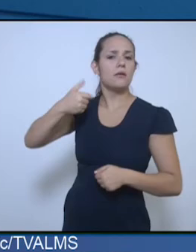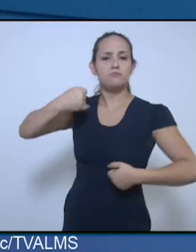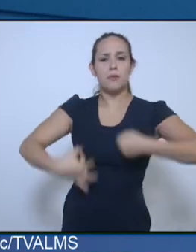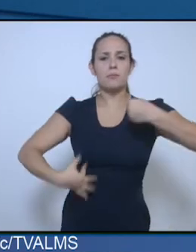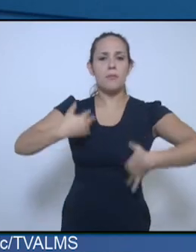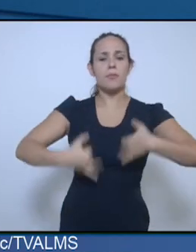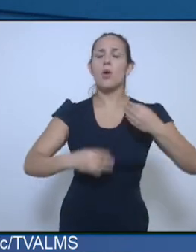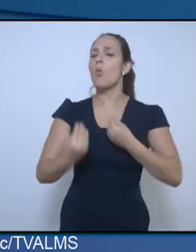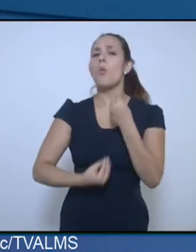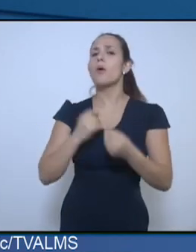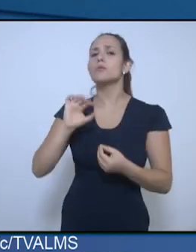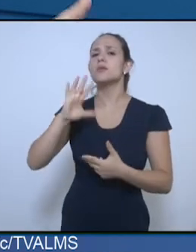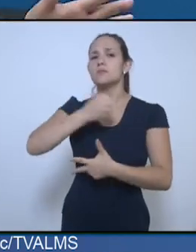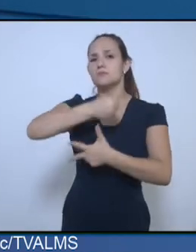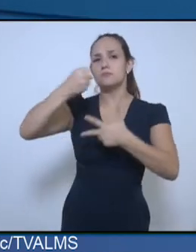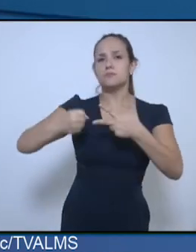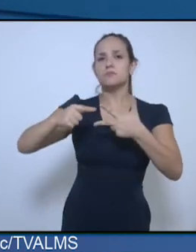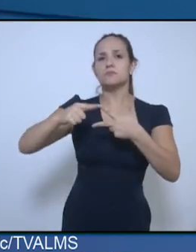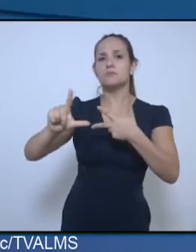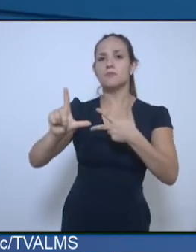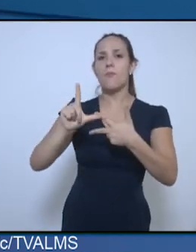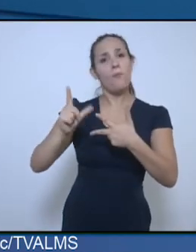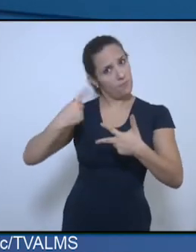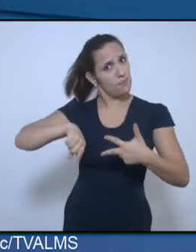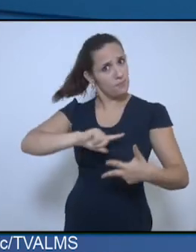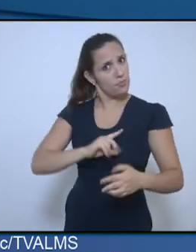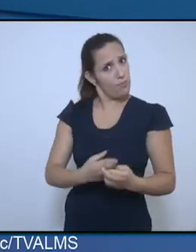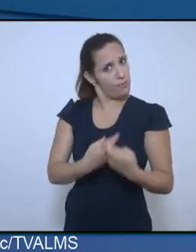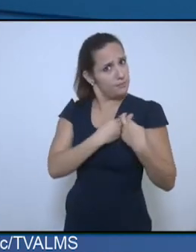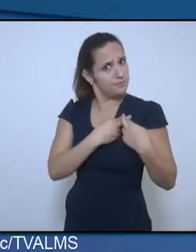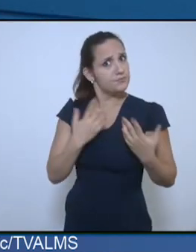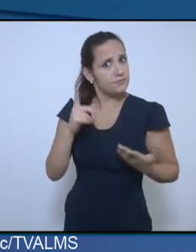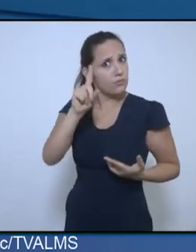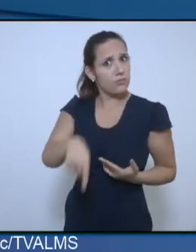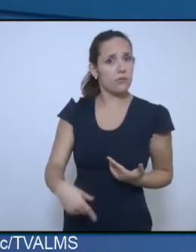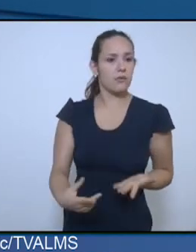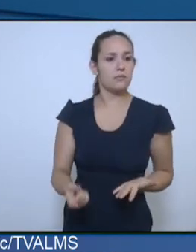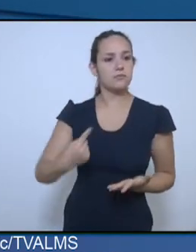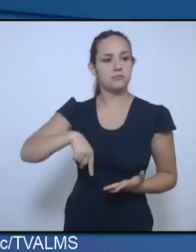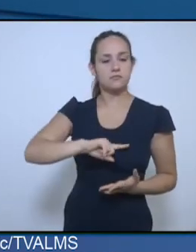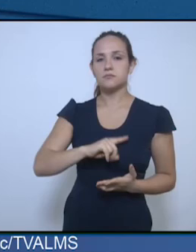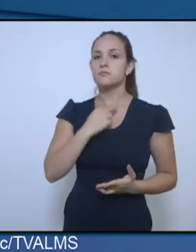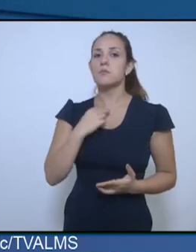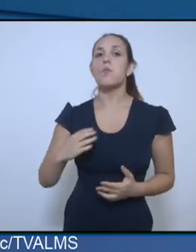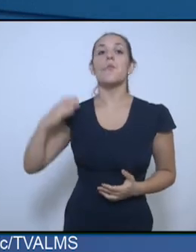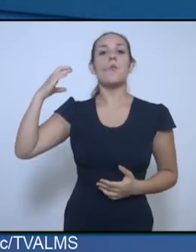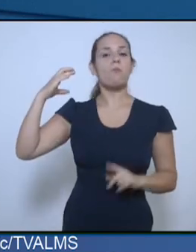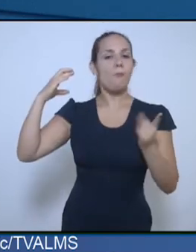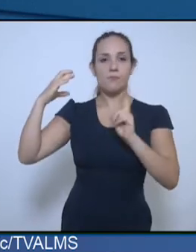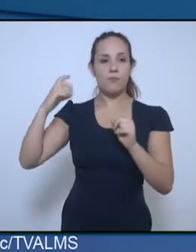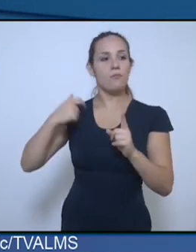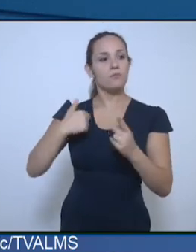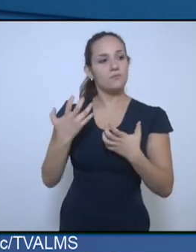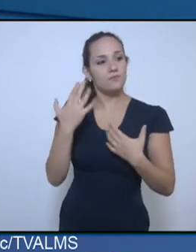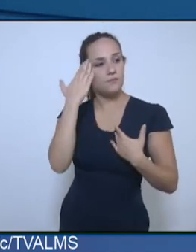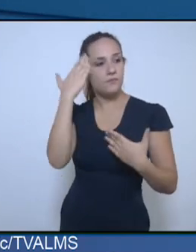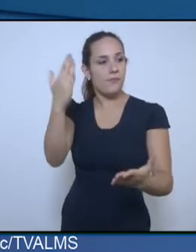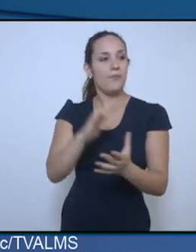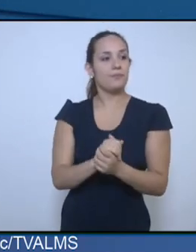legislativo. Essa é a nossa responsabilidade, senhor presidente, e nós não podemos nos furtar disso. Quero